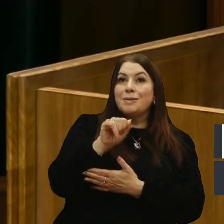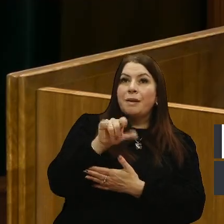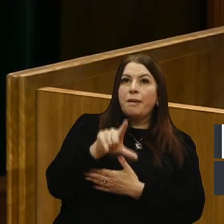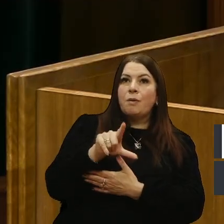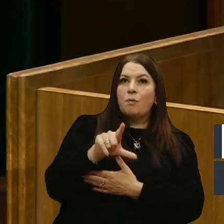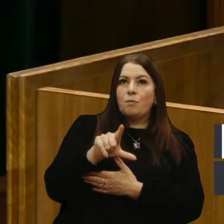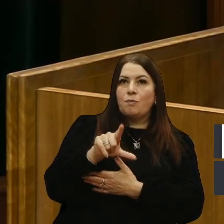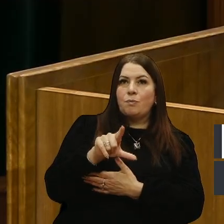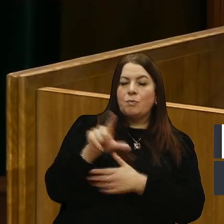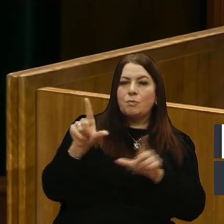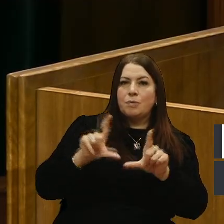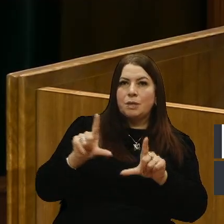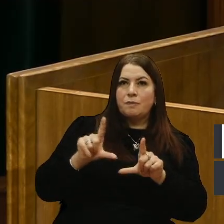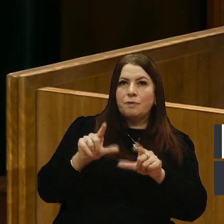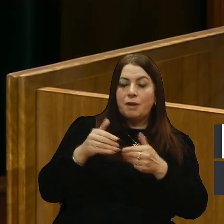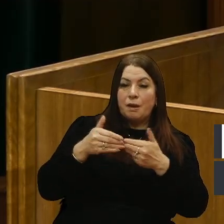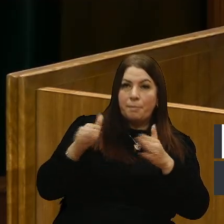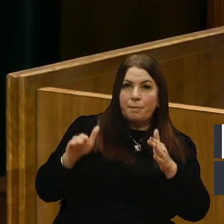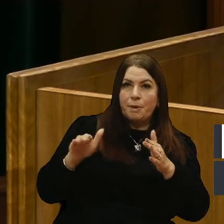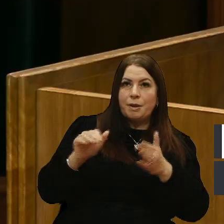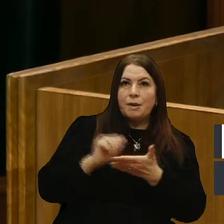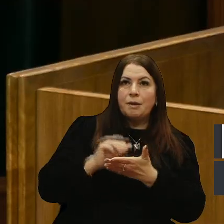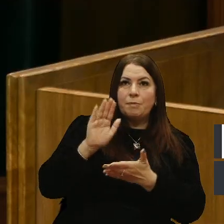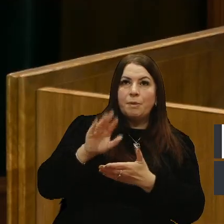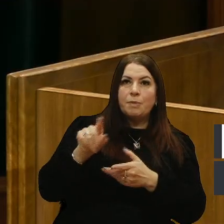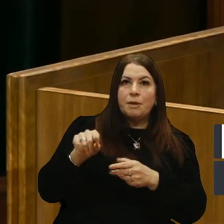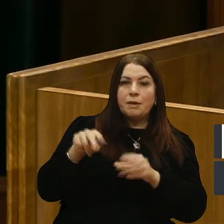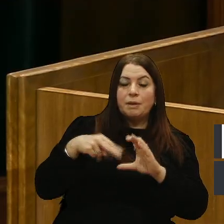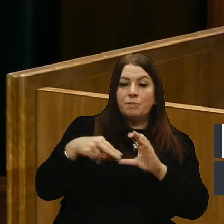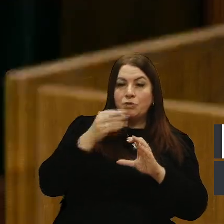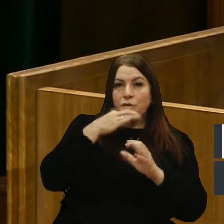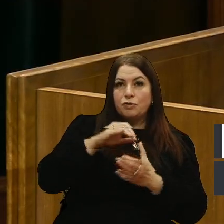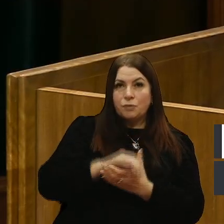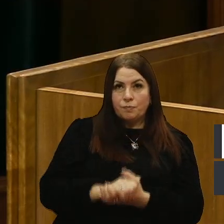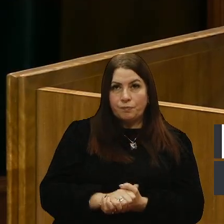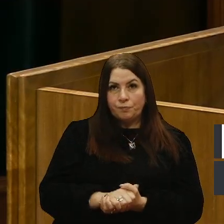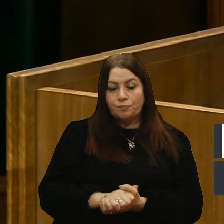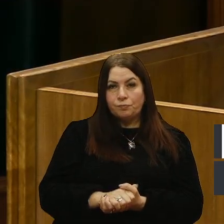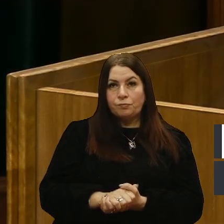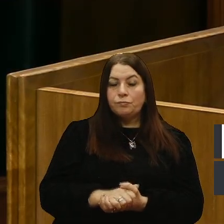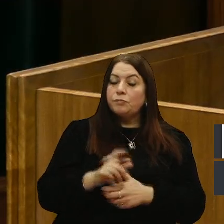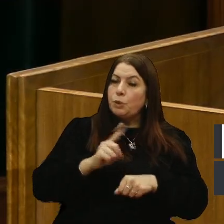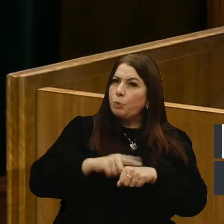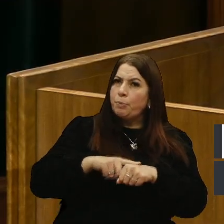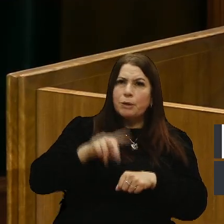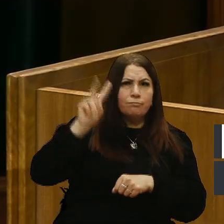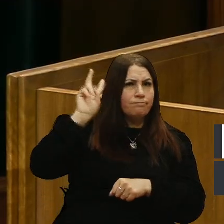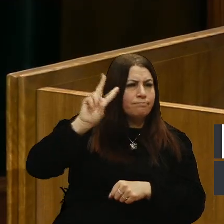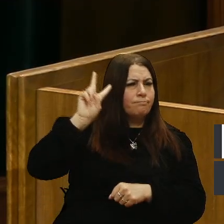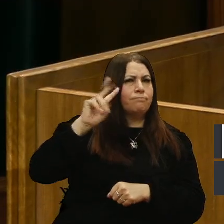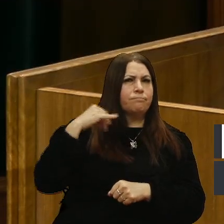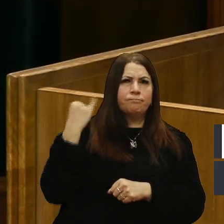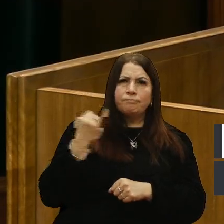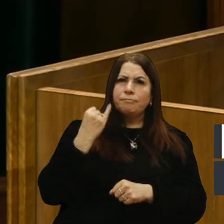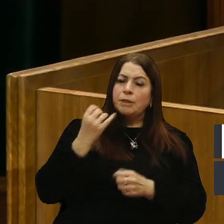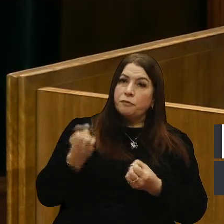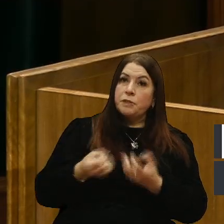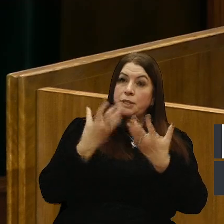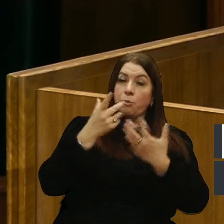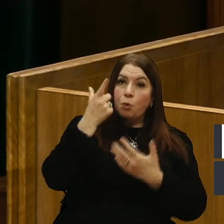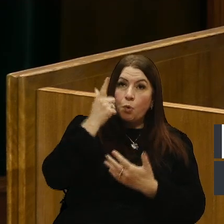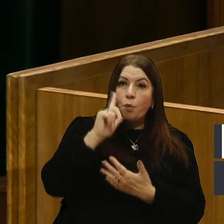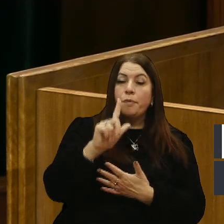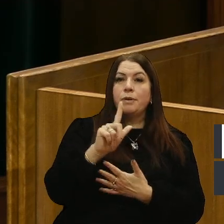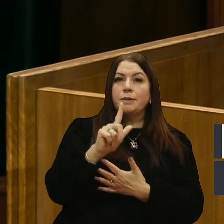TV aberta da TV Câmara de Caxias do Sul. Será um momento histórico, será um momento de celebrar uma